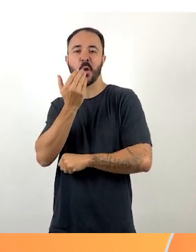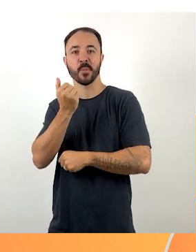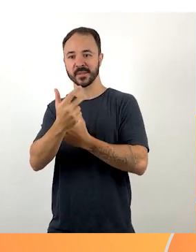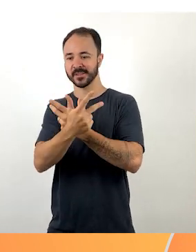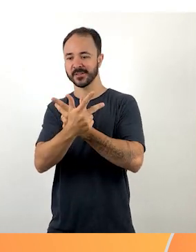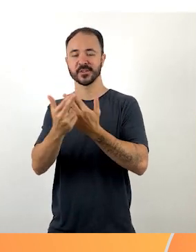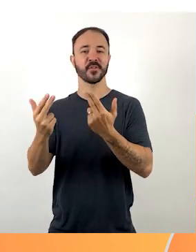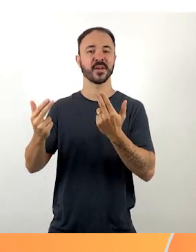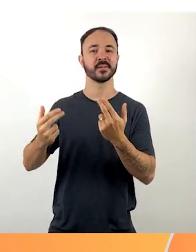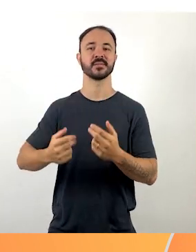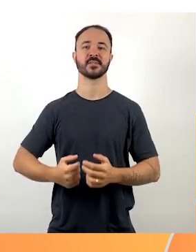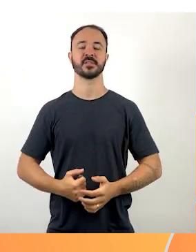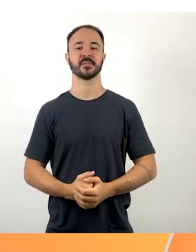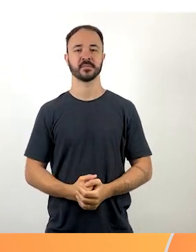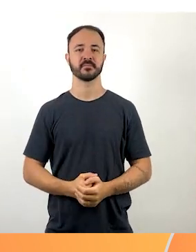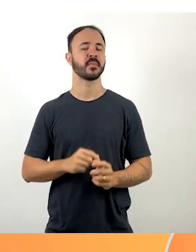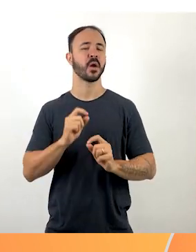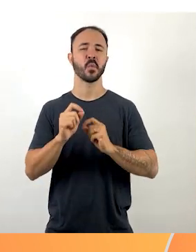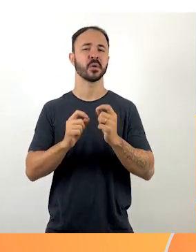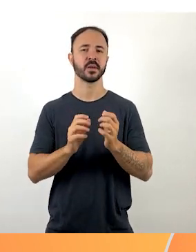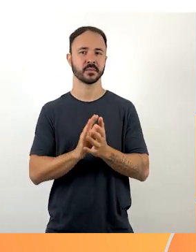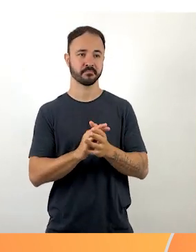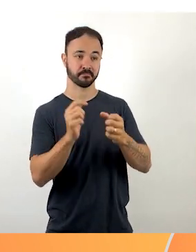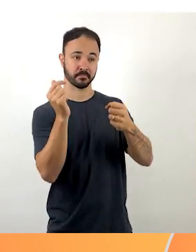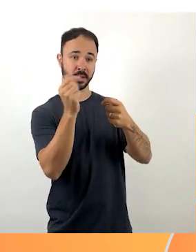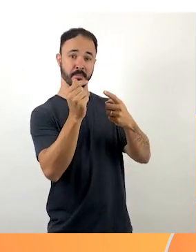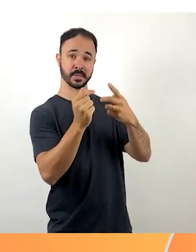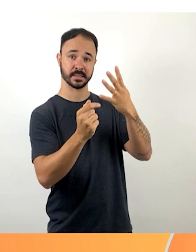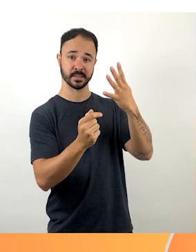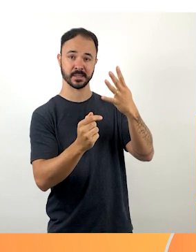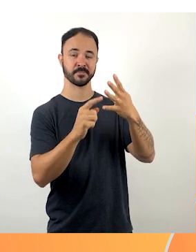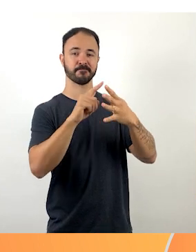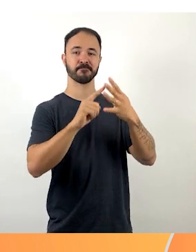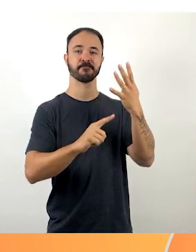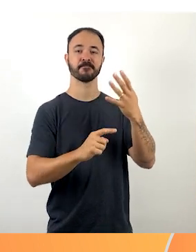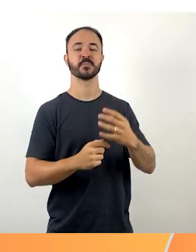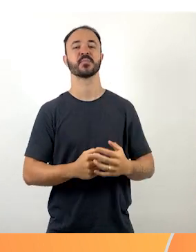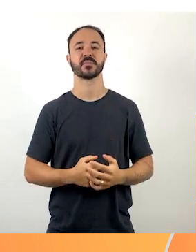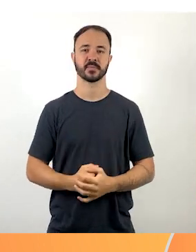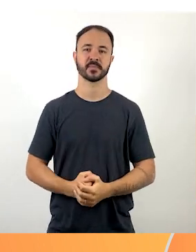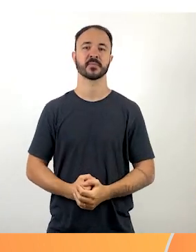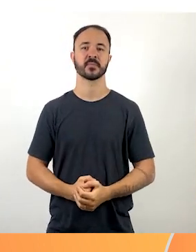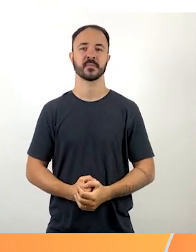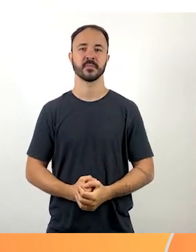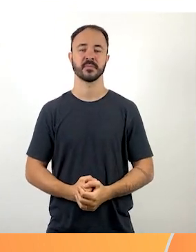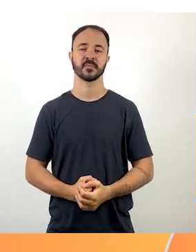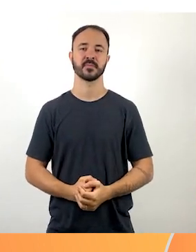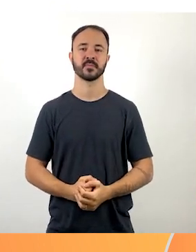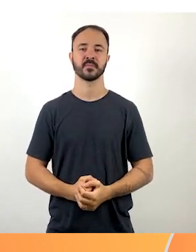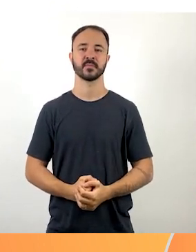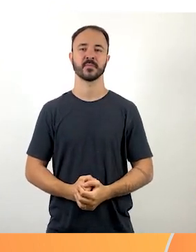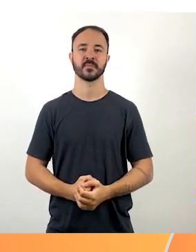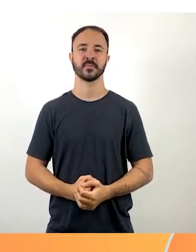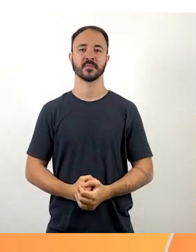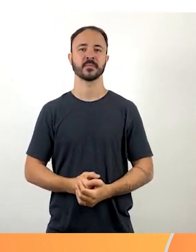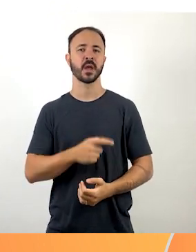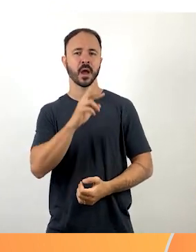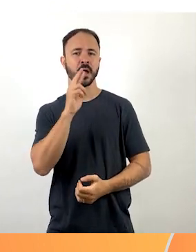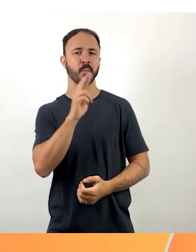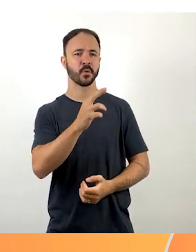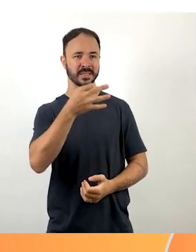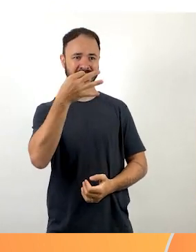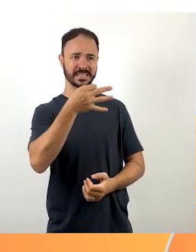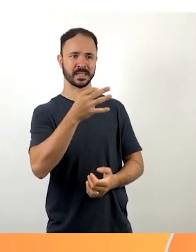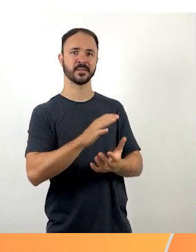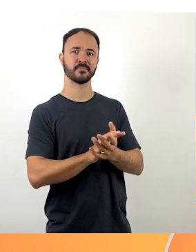as gavinhas; letra C, os acúlios; letra D, as brácteas; ou letra E, os catáfilos. Qual é a